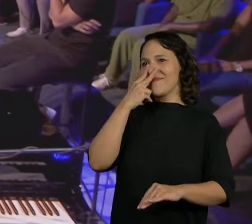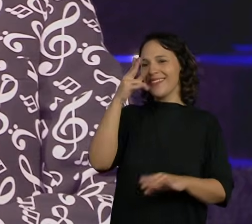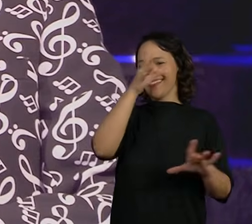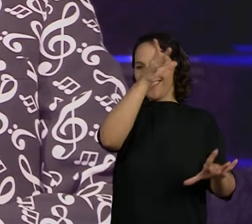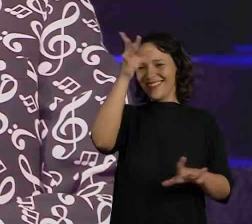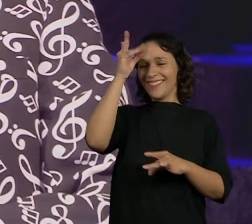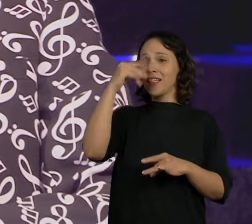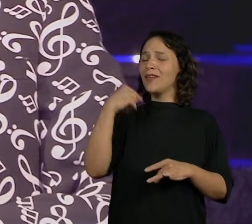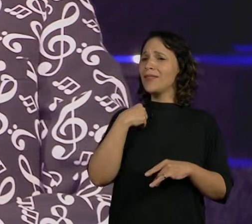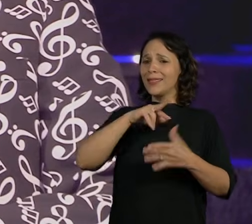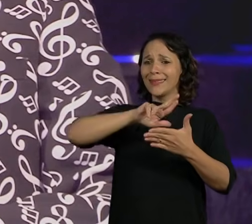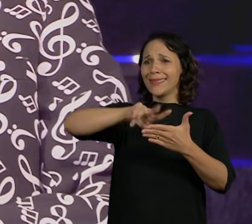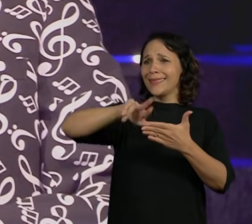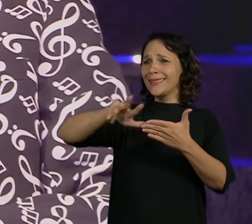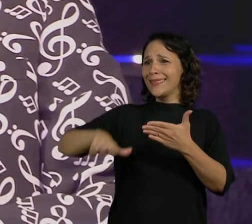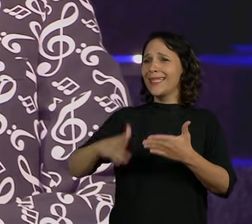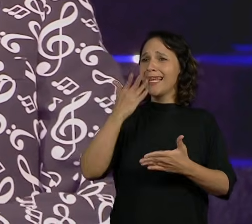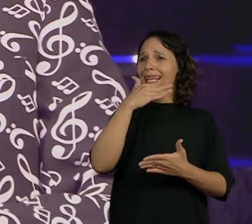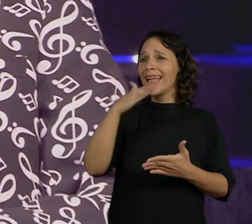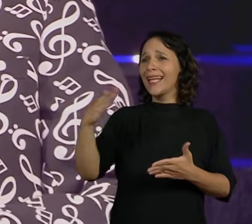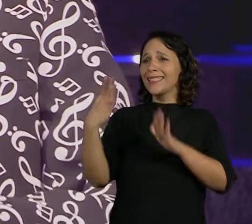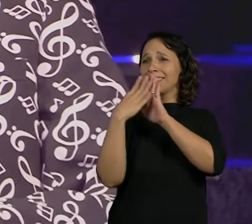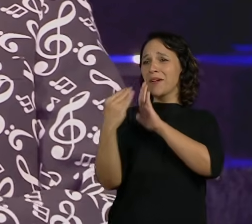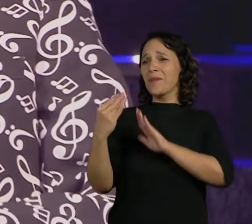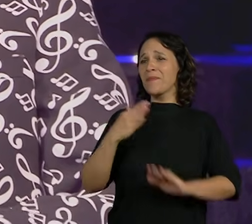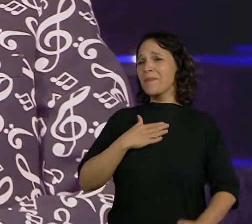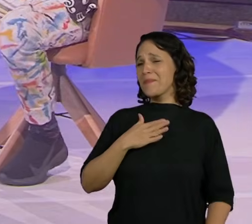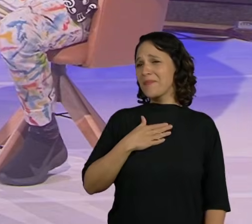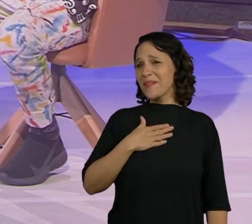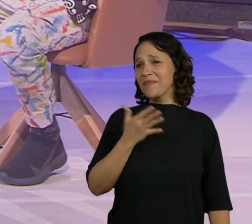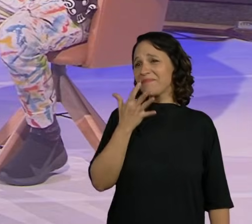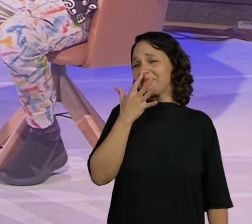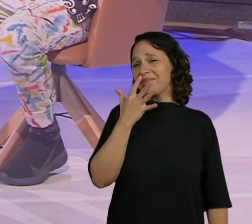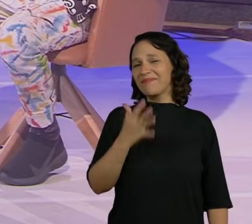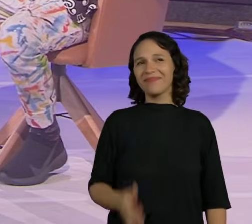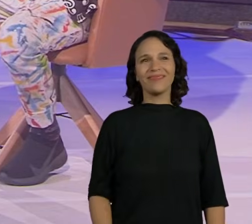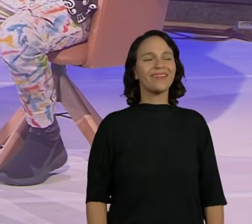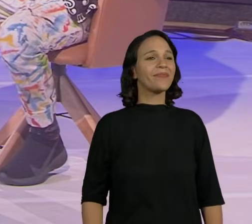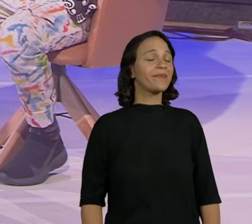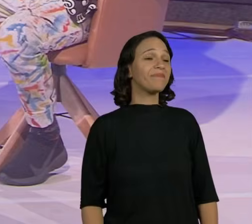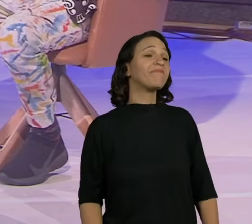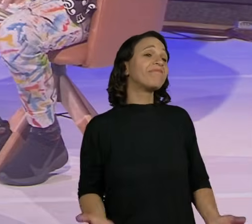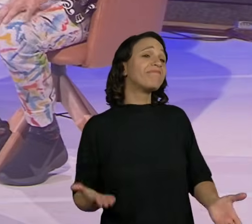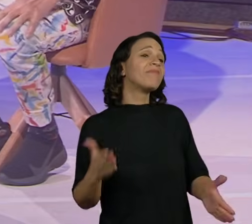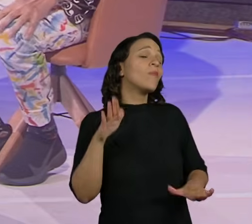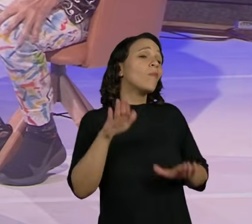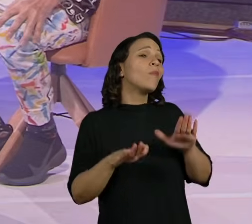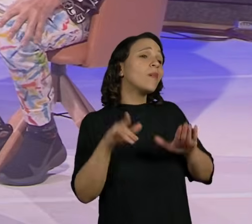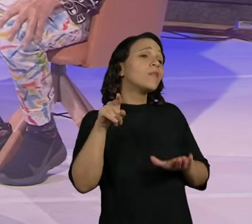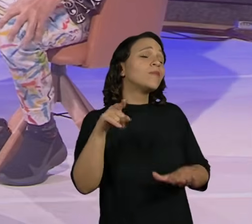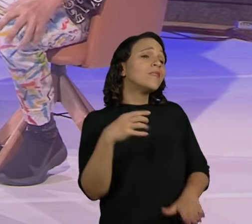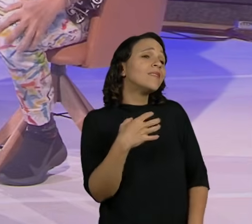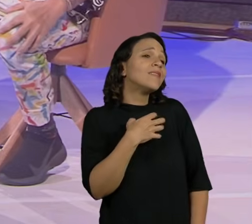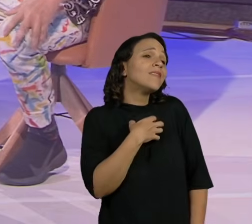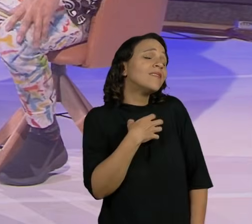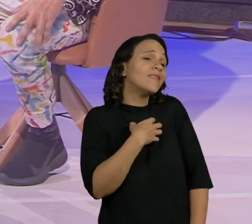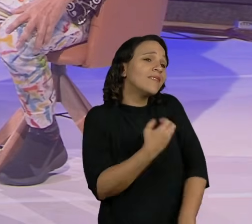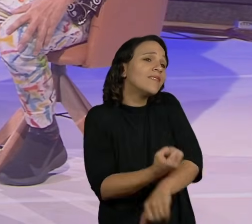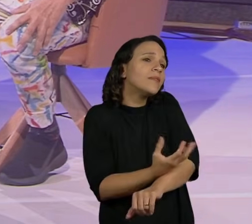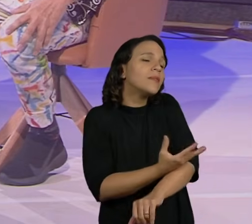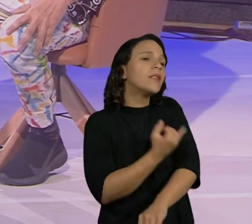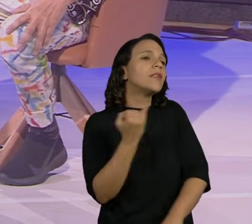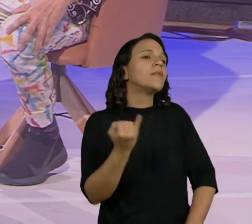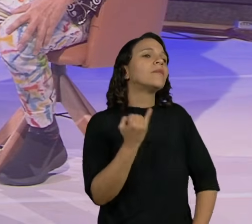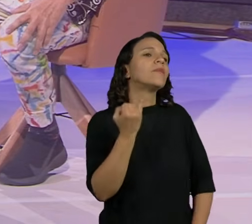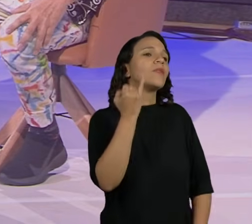tenho uma coleção enorme de todos esses falconetes pequenos. Que talvez seja um dos sentimentos mais importantes de serem